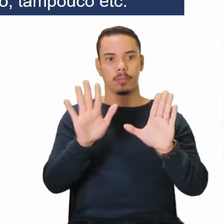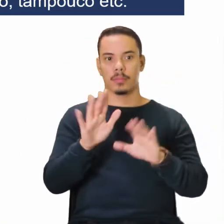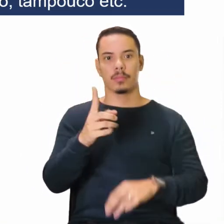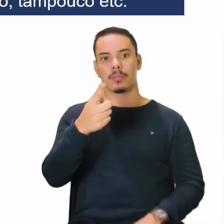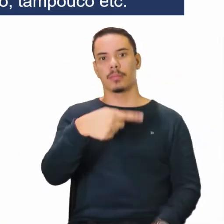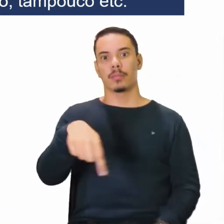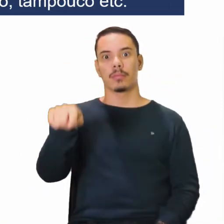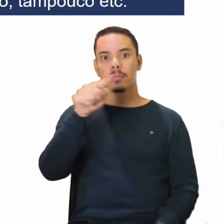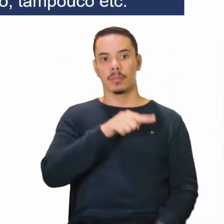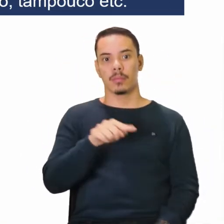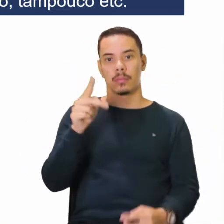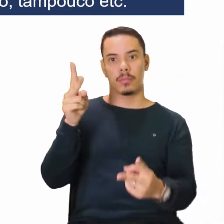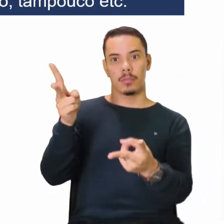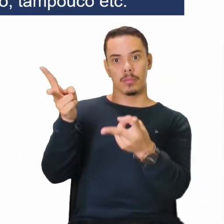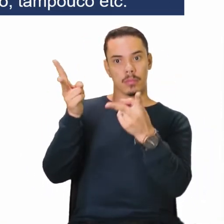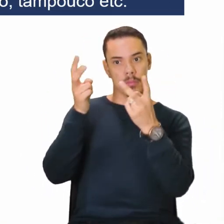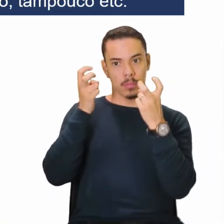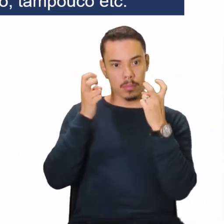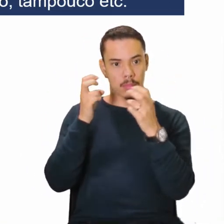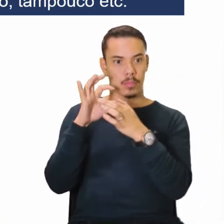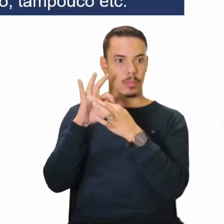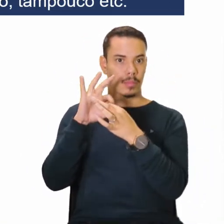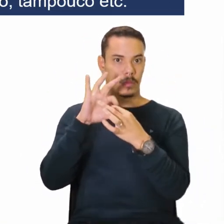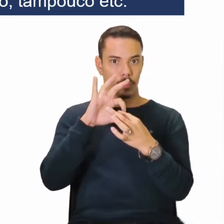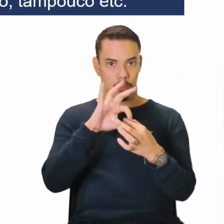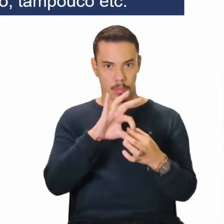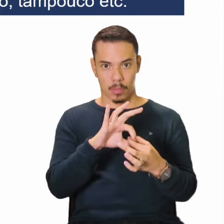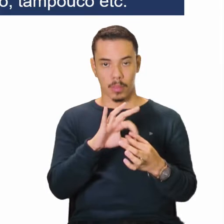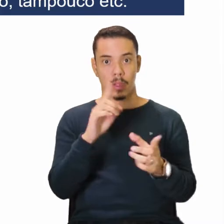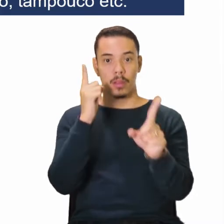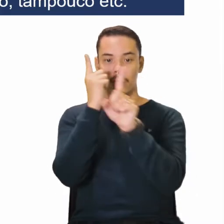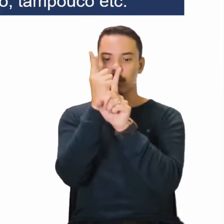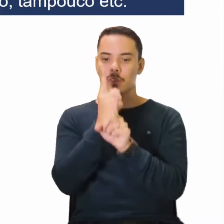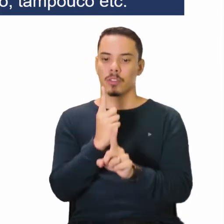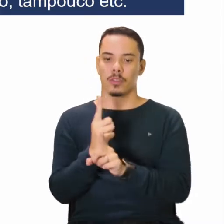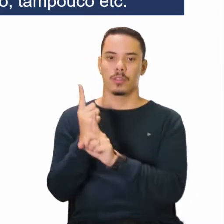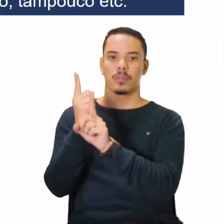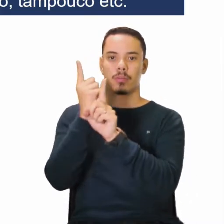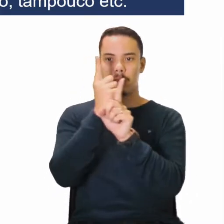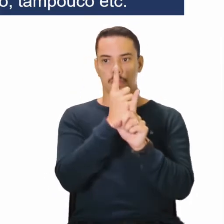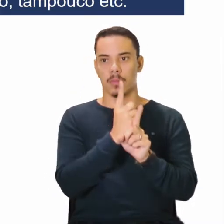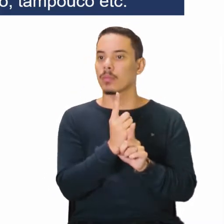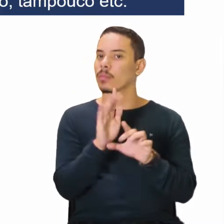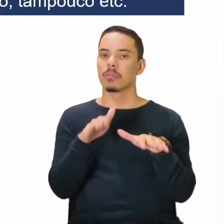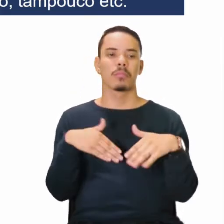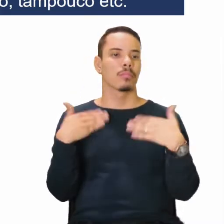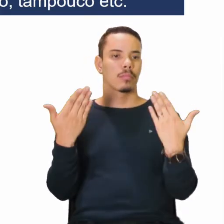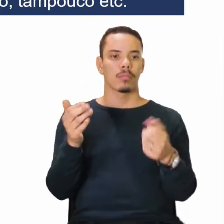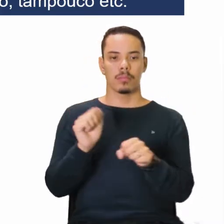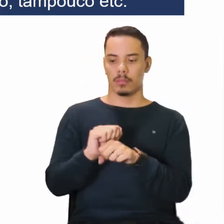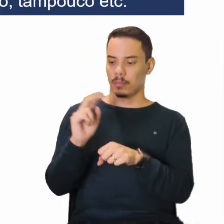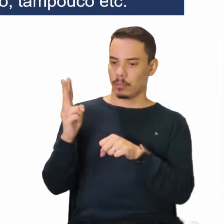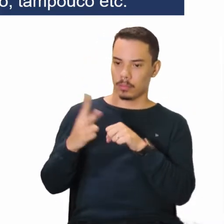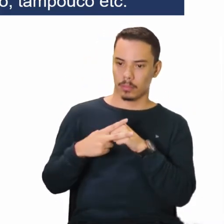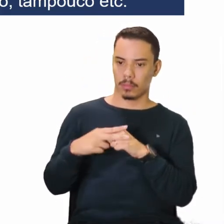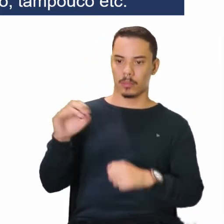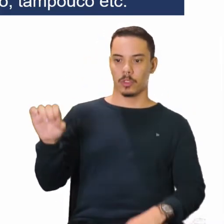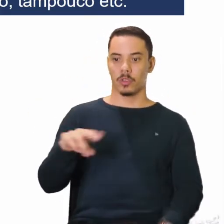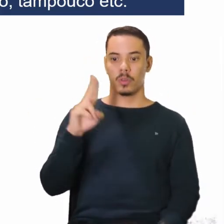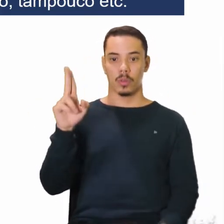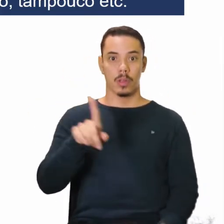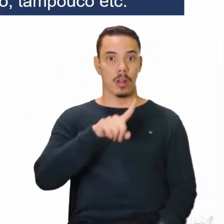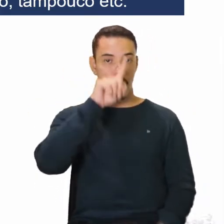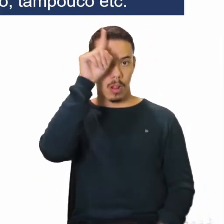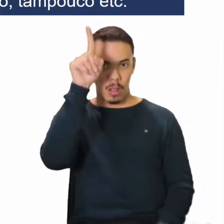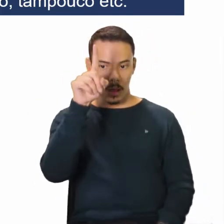que perceber pelo contexto, identificar qual advérbio, qual é a